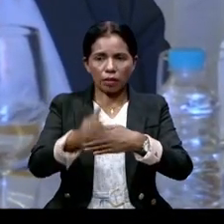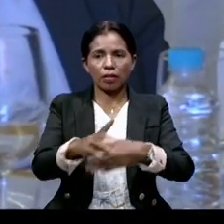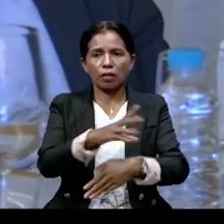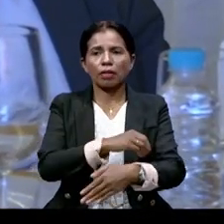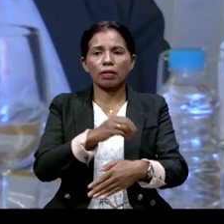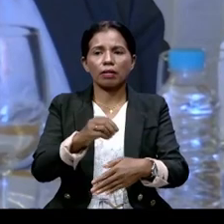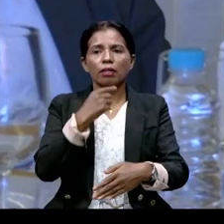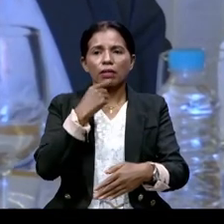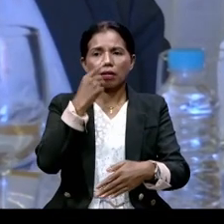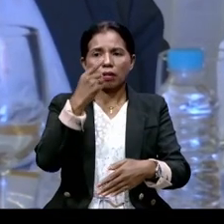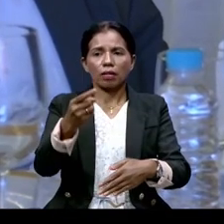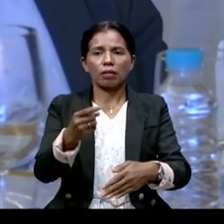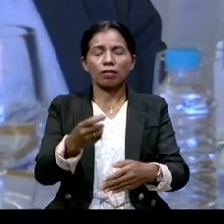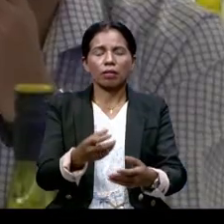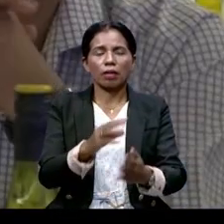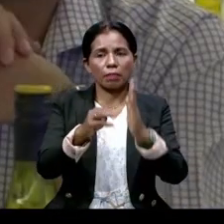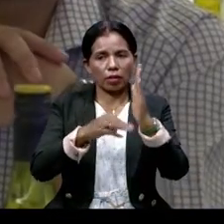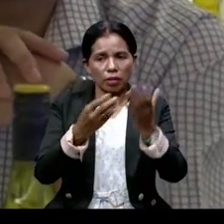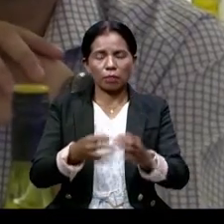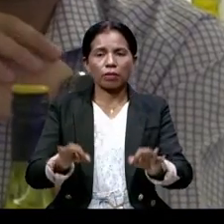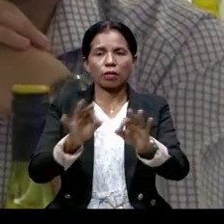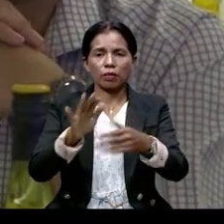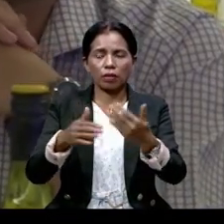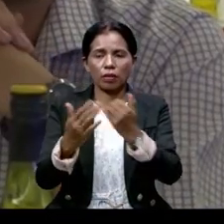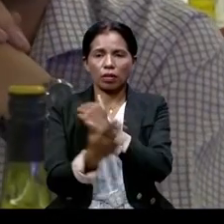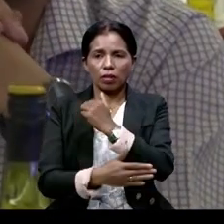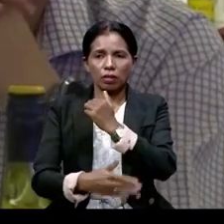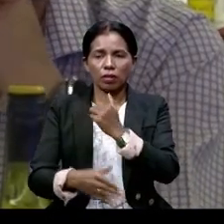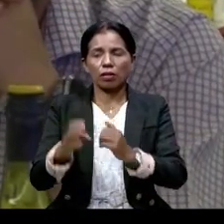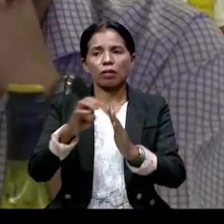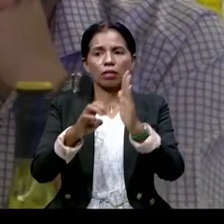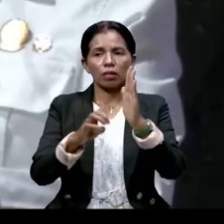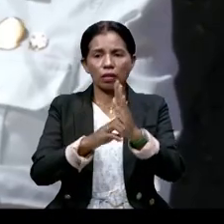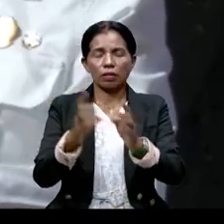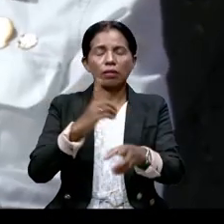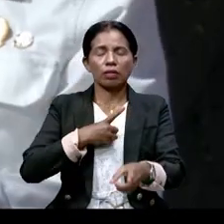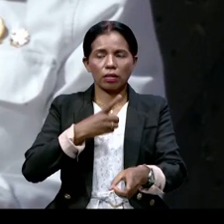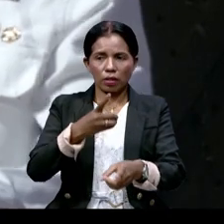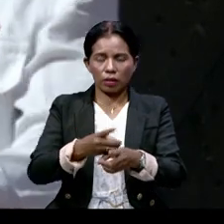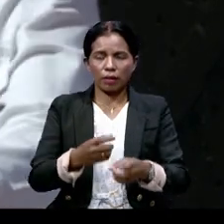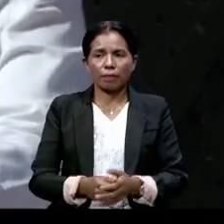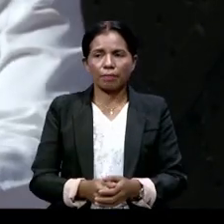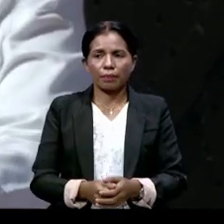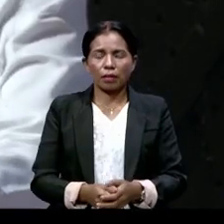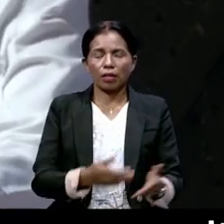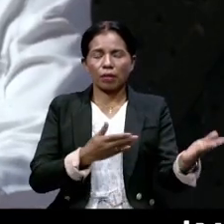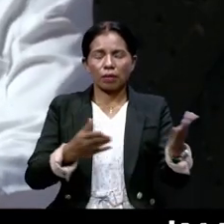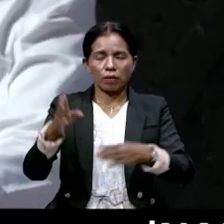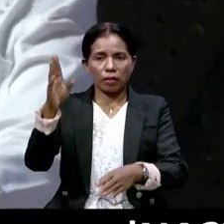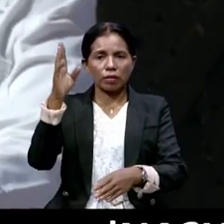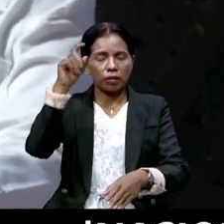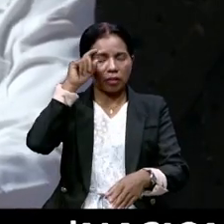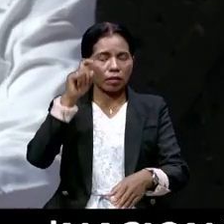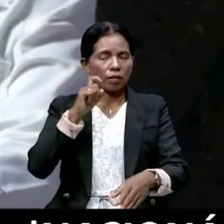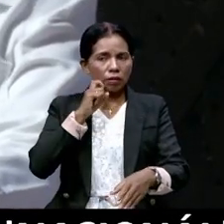Comunitária afirma papel média importante teves e a nação um Estado de Direito Democrático. Representa mau voto Cajala Sanana Guzmão,